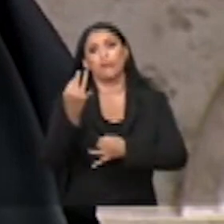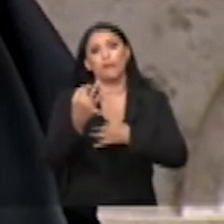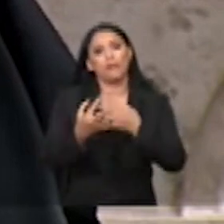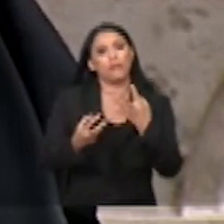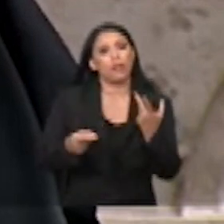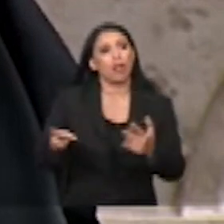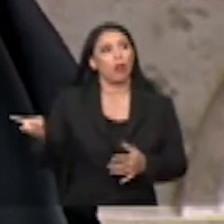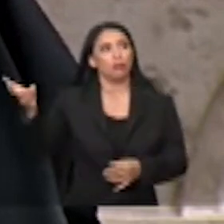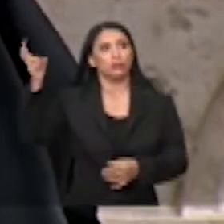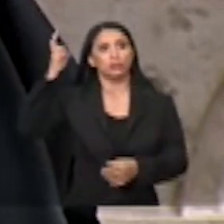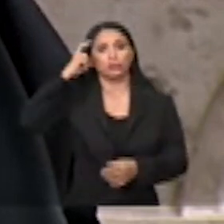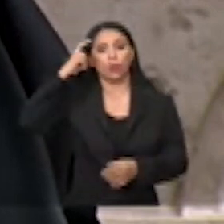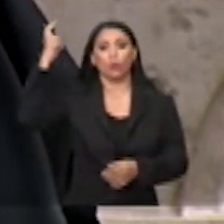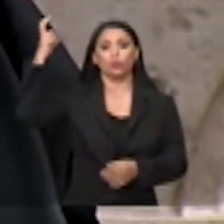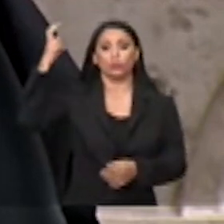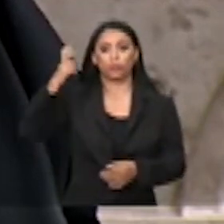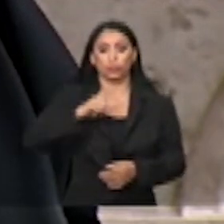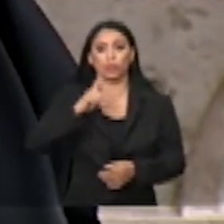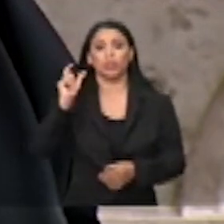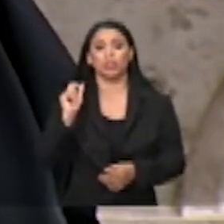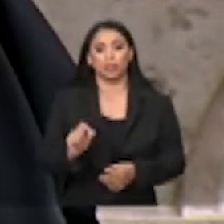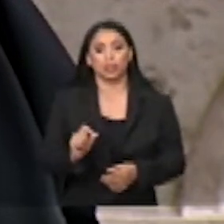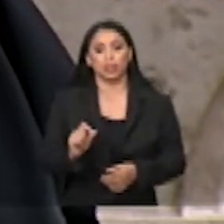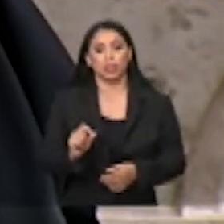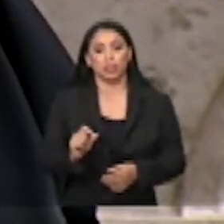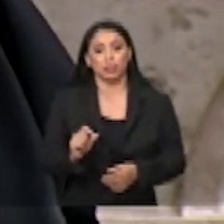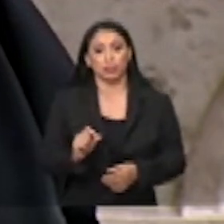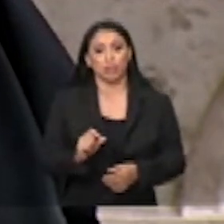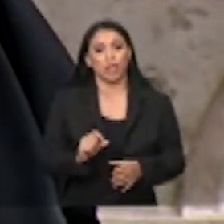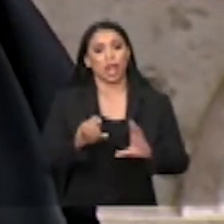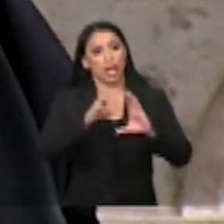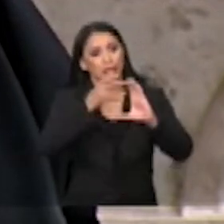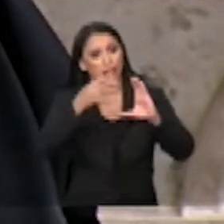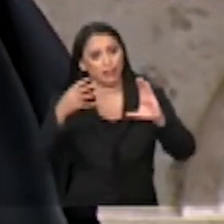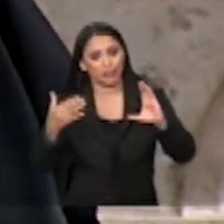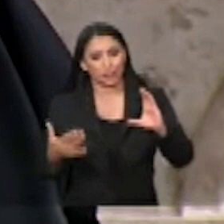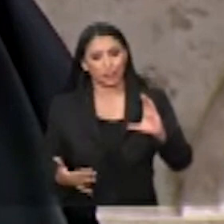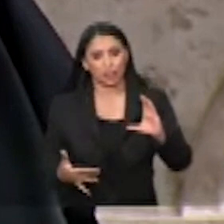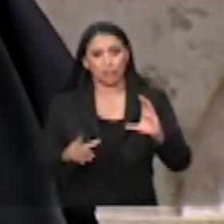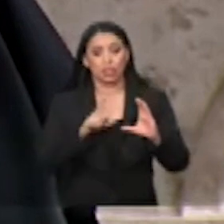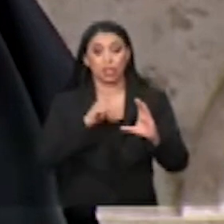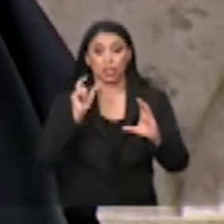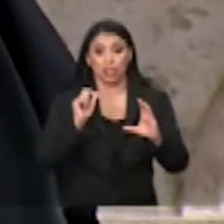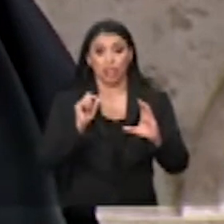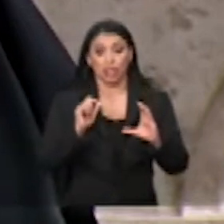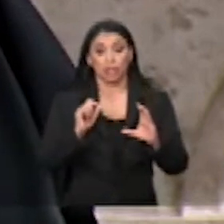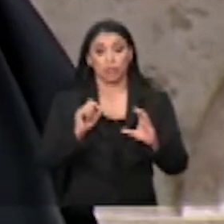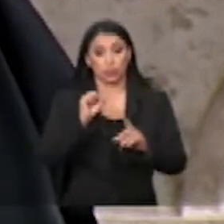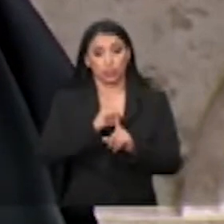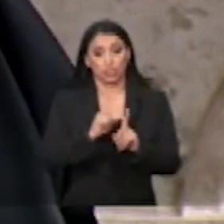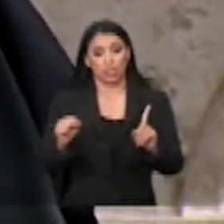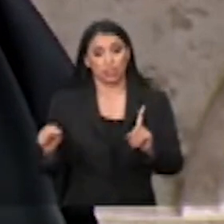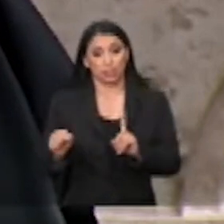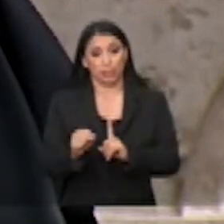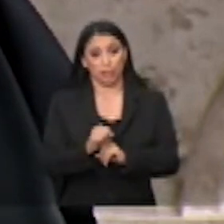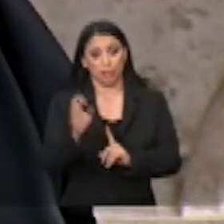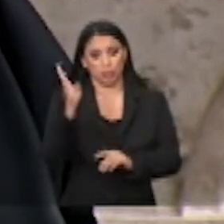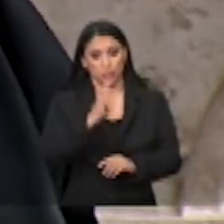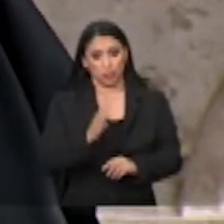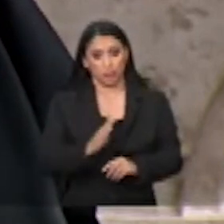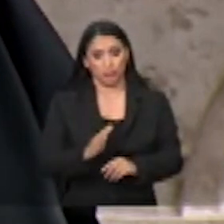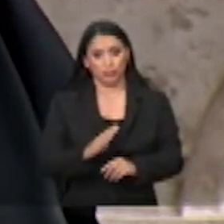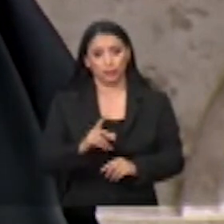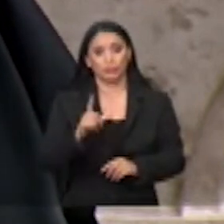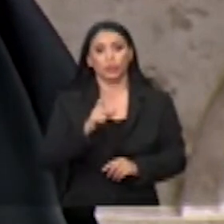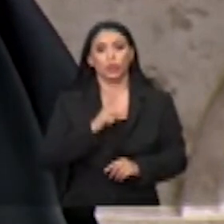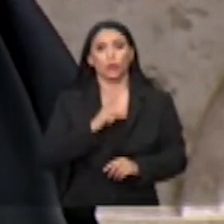multiculturalismo que representa e caracteriza a sociedade brasileira. Nas palavras de Francis